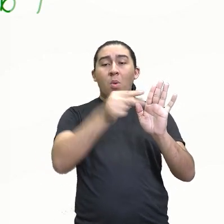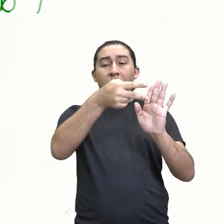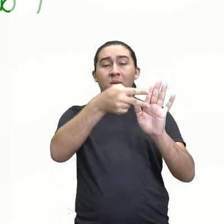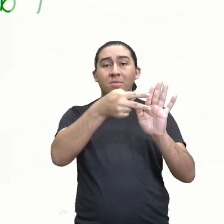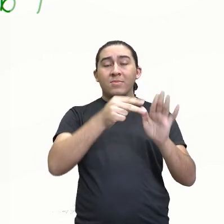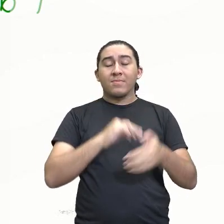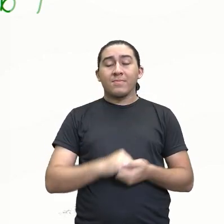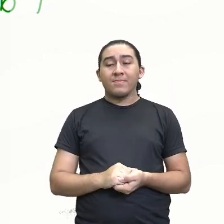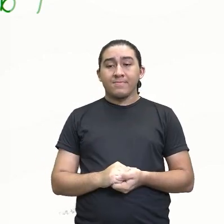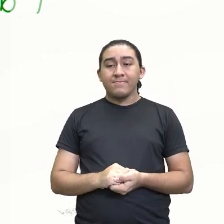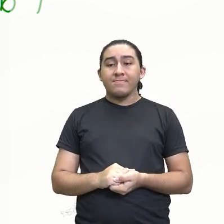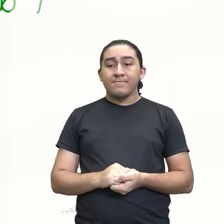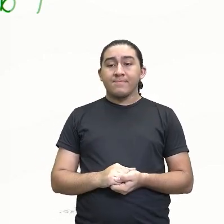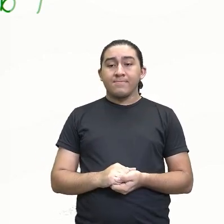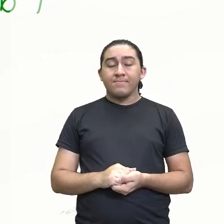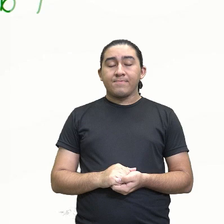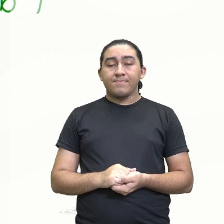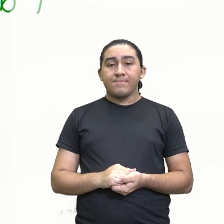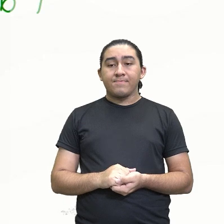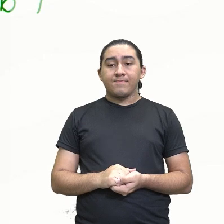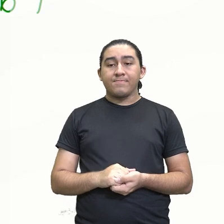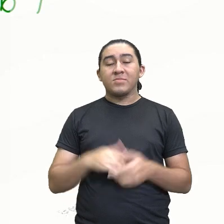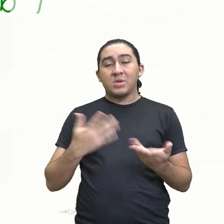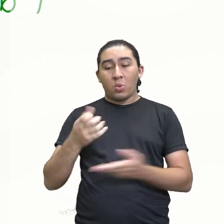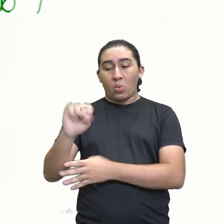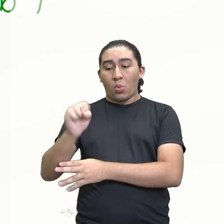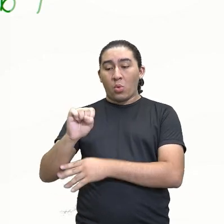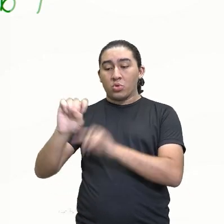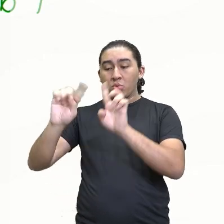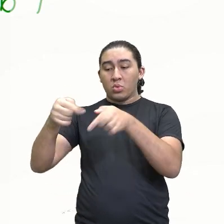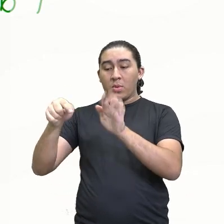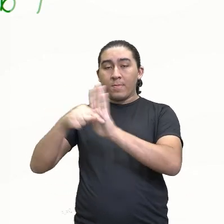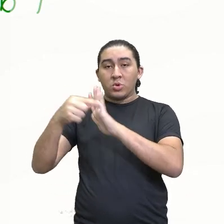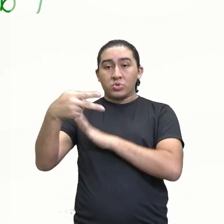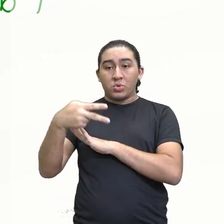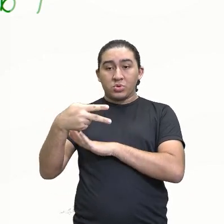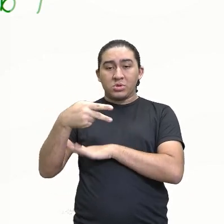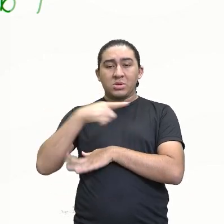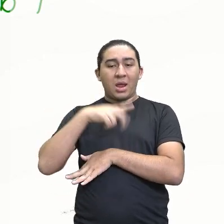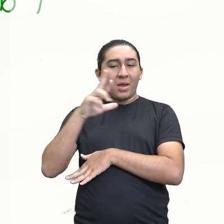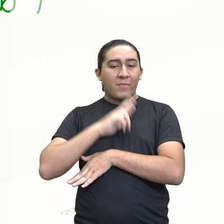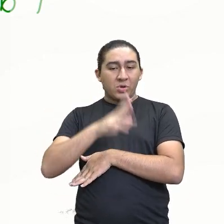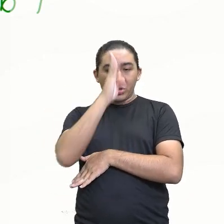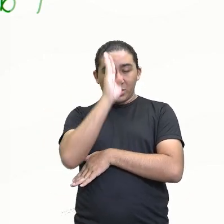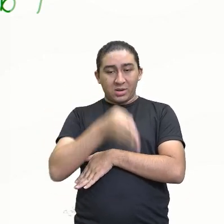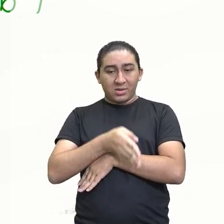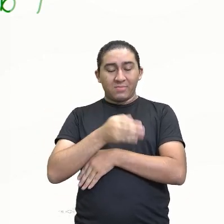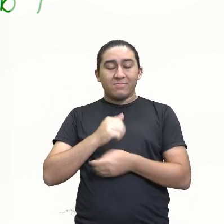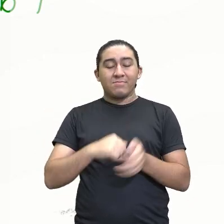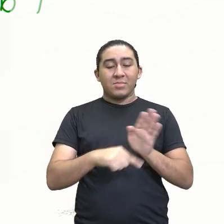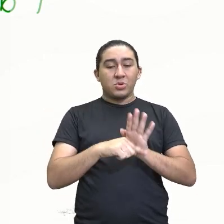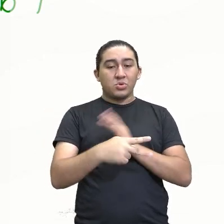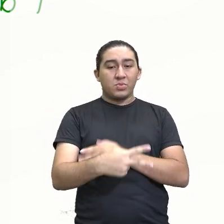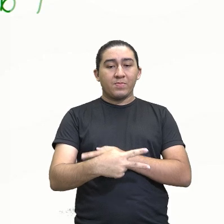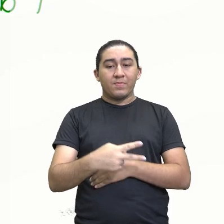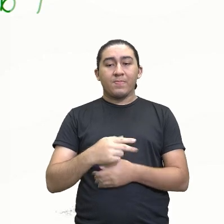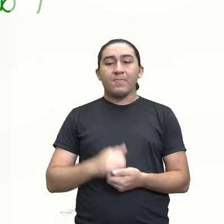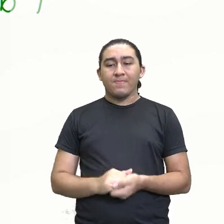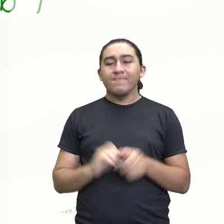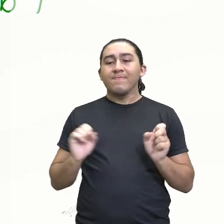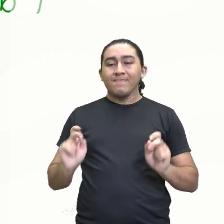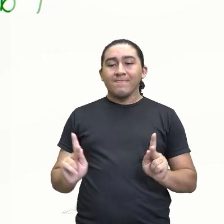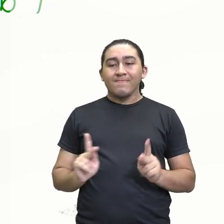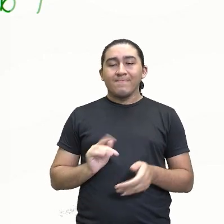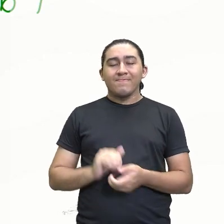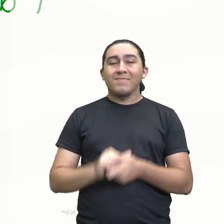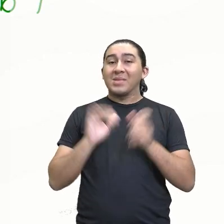vezes 8. Então, o expoente aí, ó, é menos 2. Tá aqui o nosso resultado igual a menos 2.